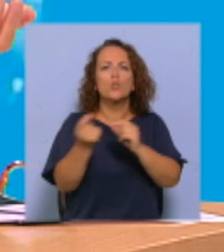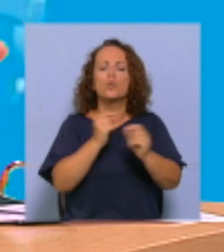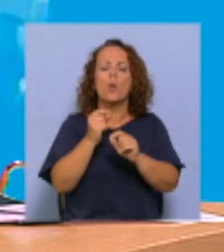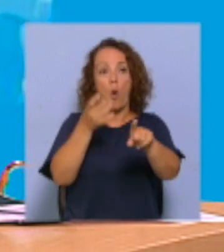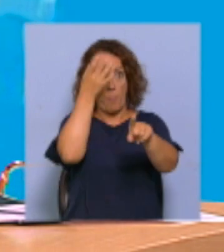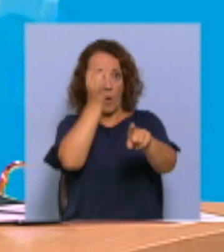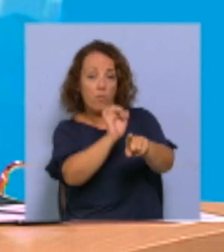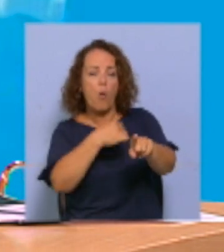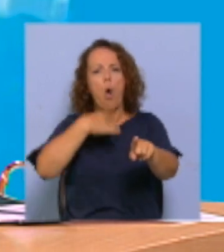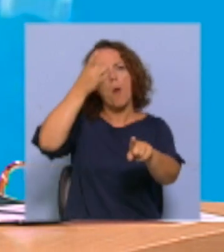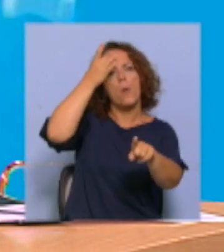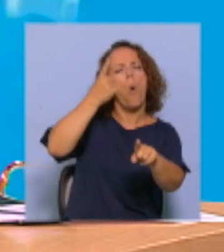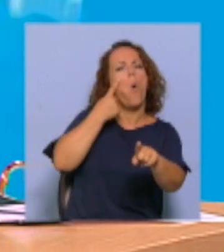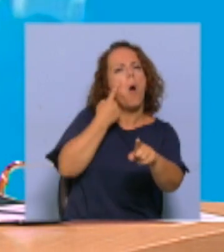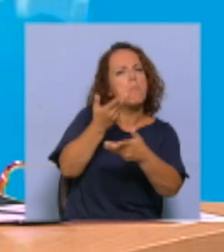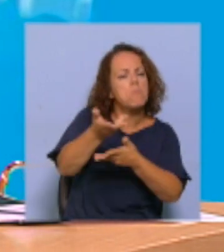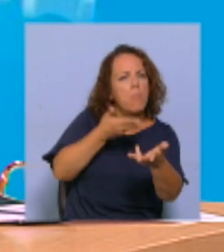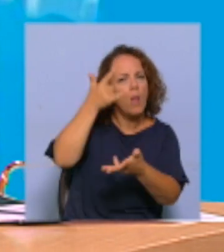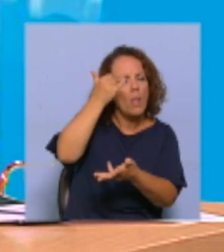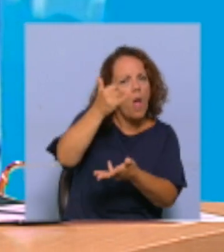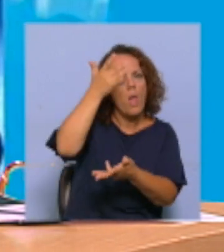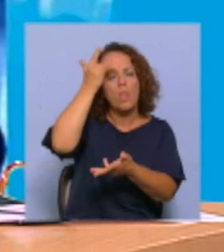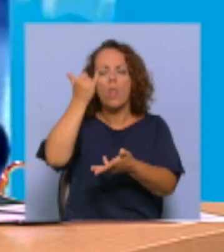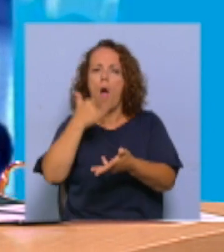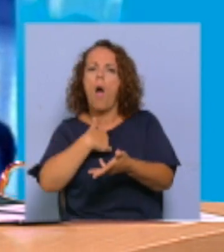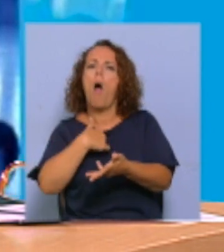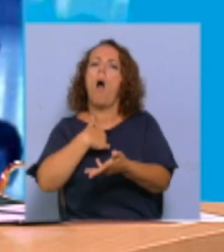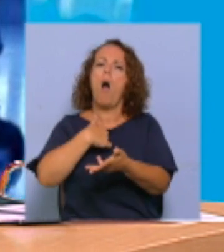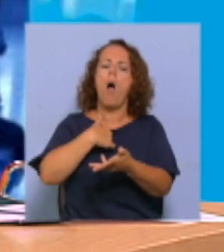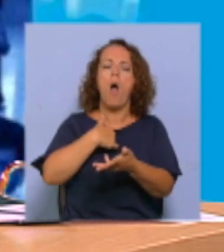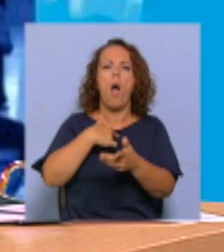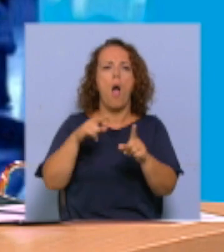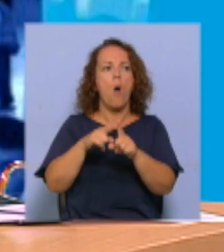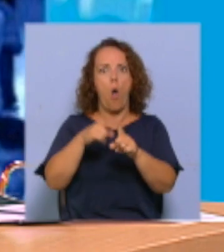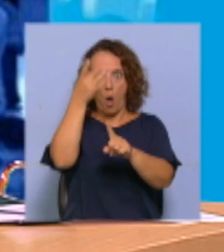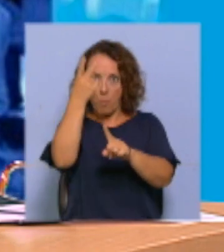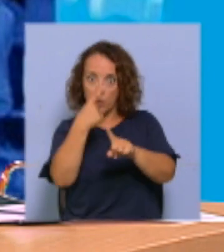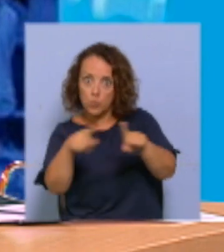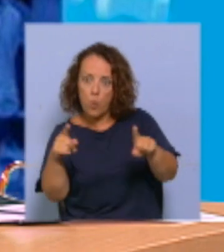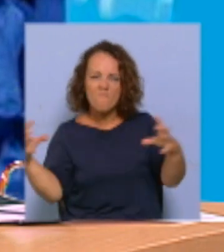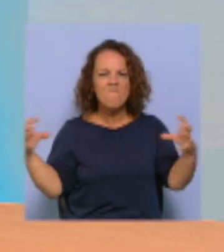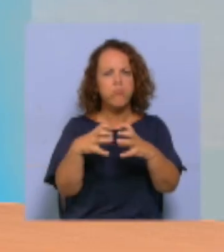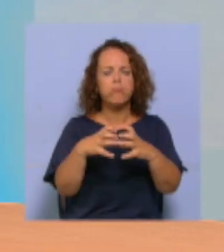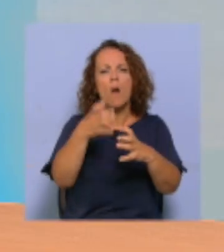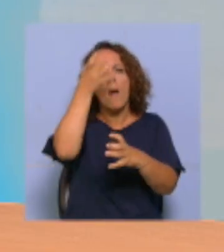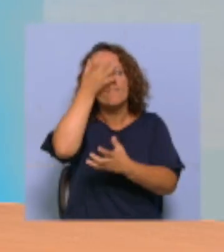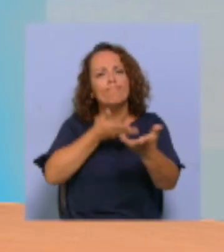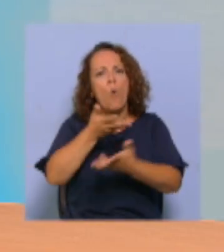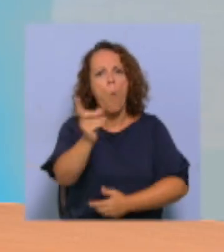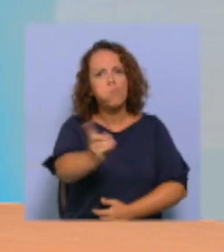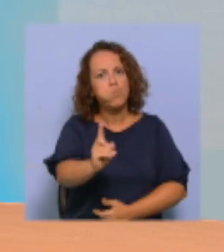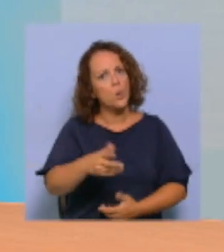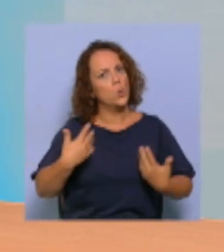assim, eu penso assim, vamos lá discutir, trocar ideias, está tão crispada que isto já não é possível. Vamos aguardar então os desenvolvimentos deste